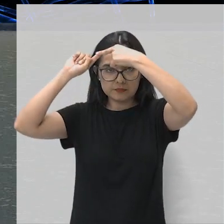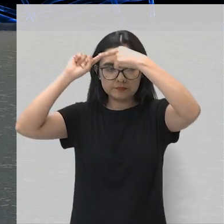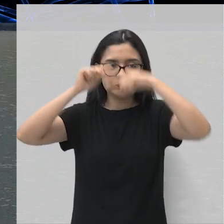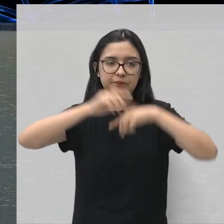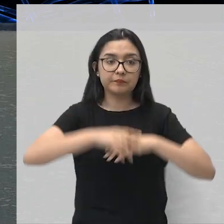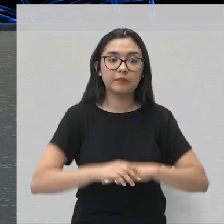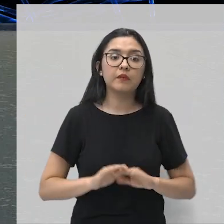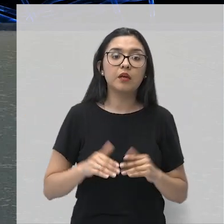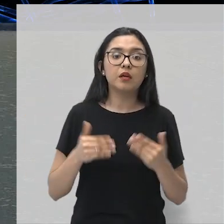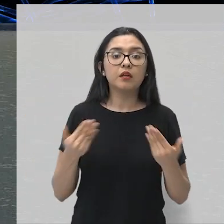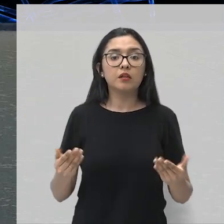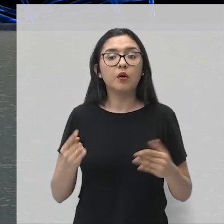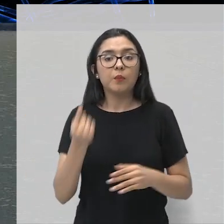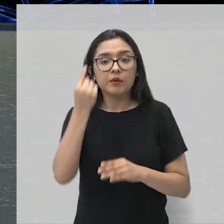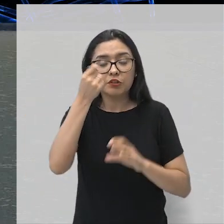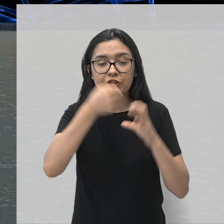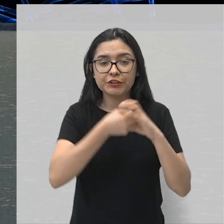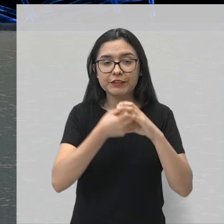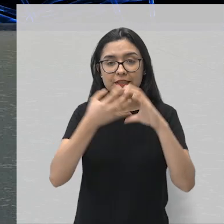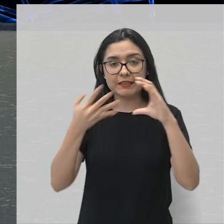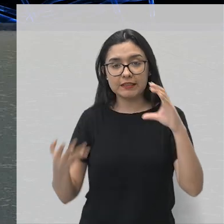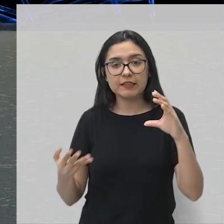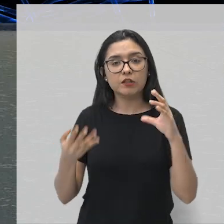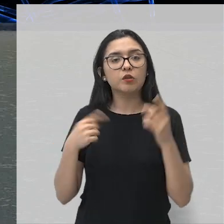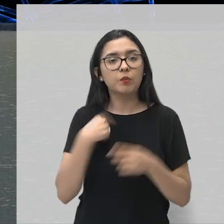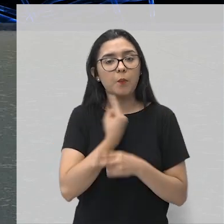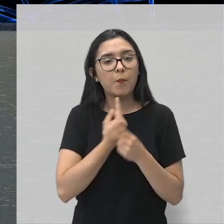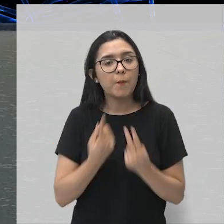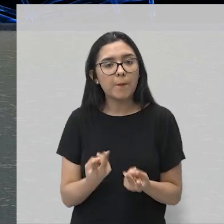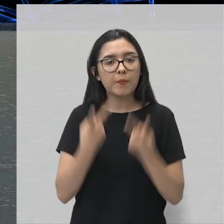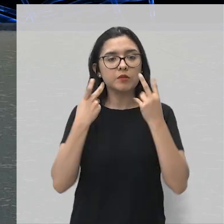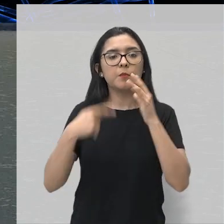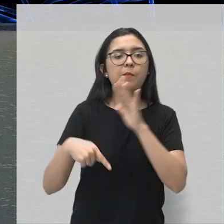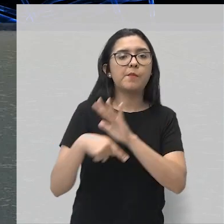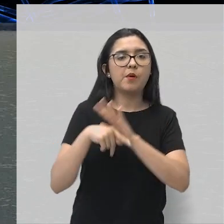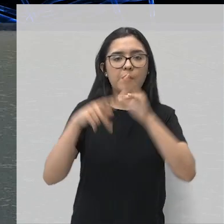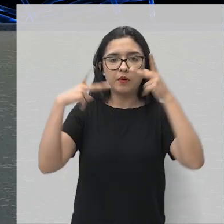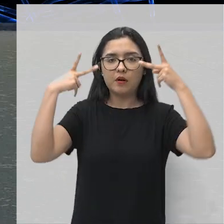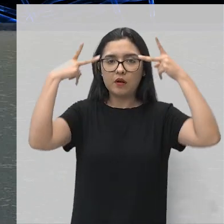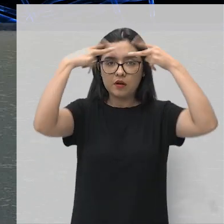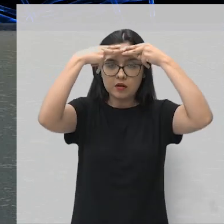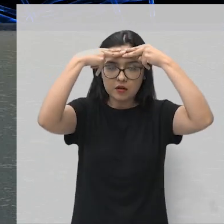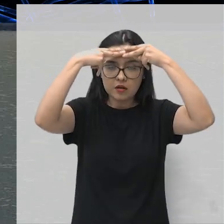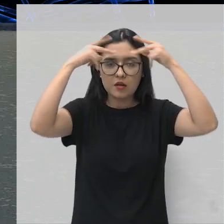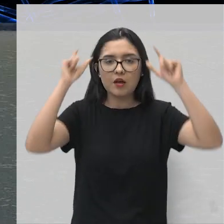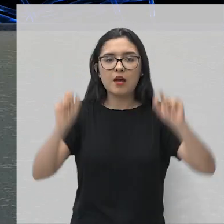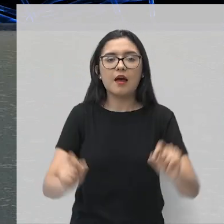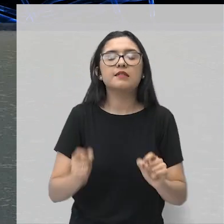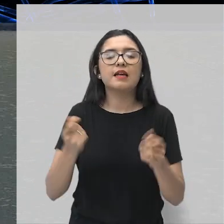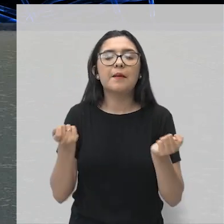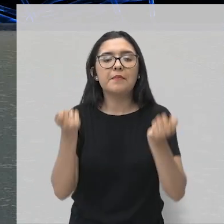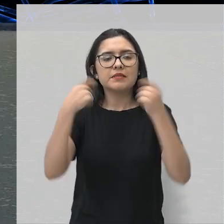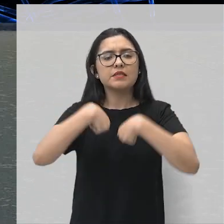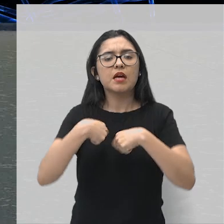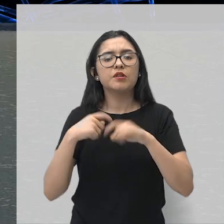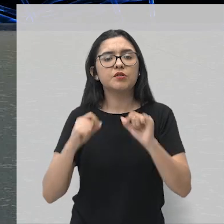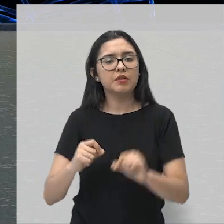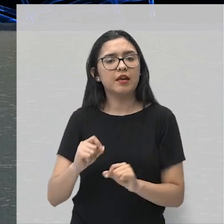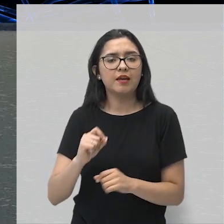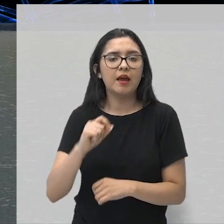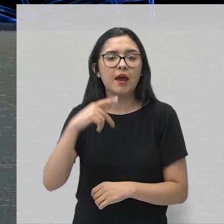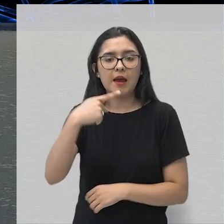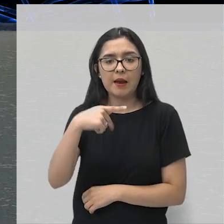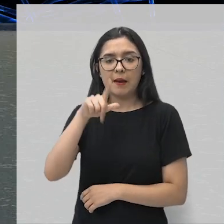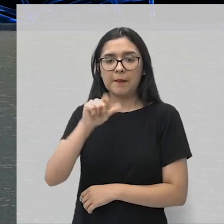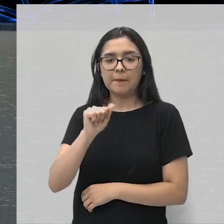né? Uma das características mais notáveis dos neurônios é a sua capacidade de plasticidade. O que